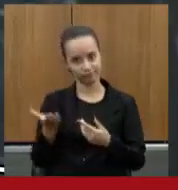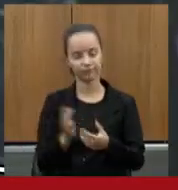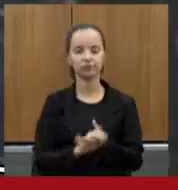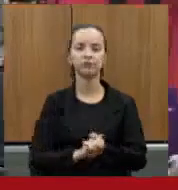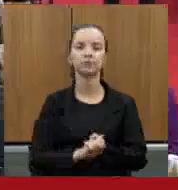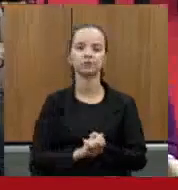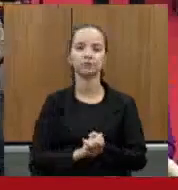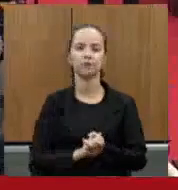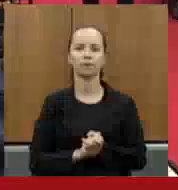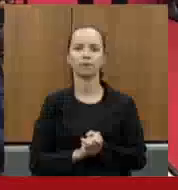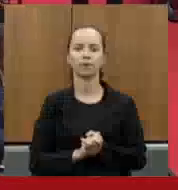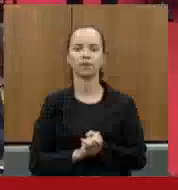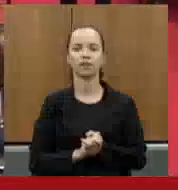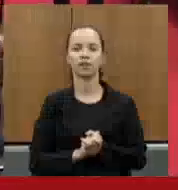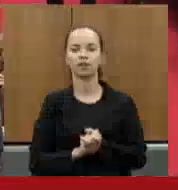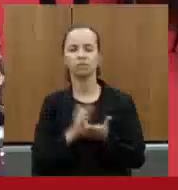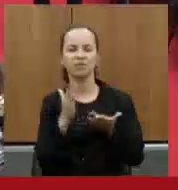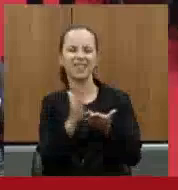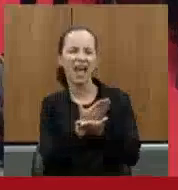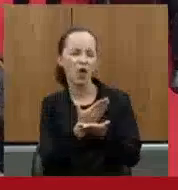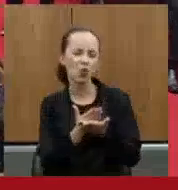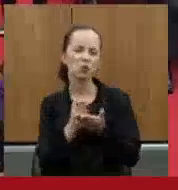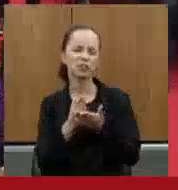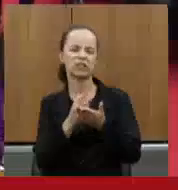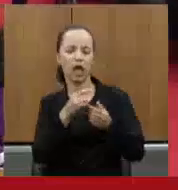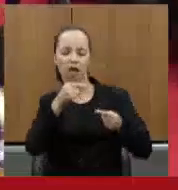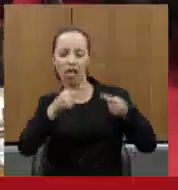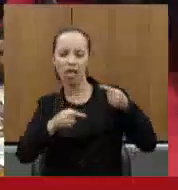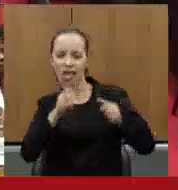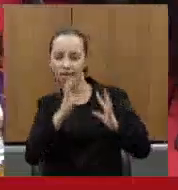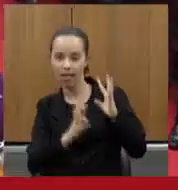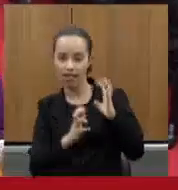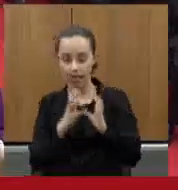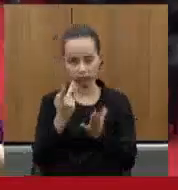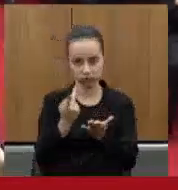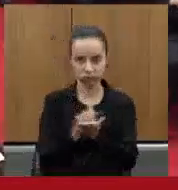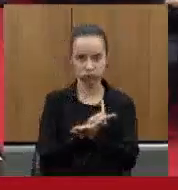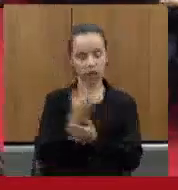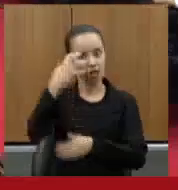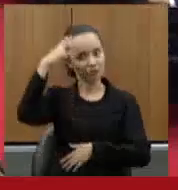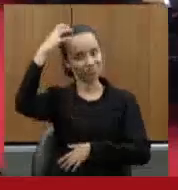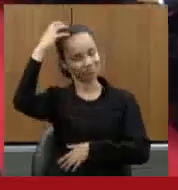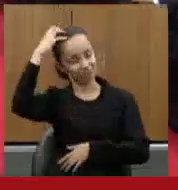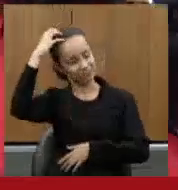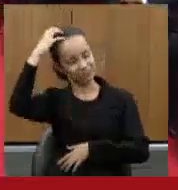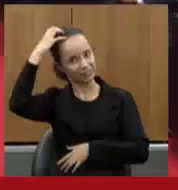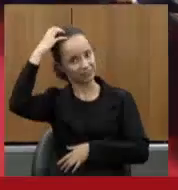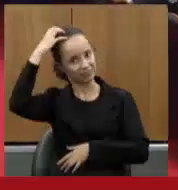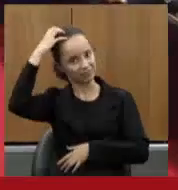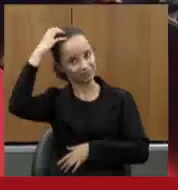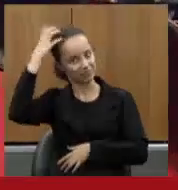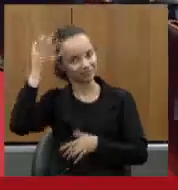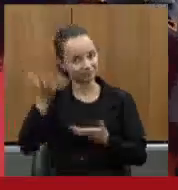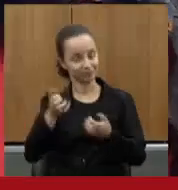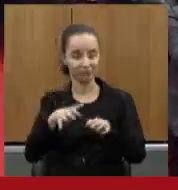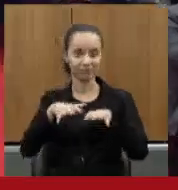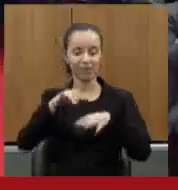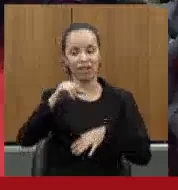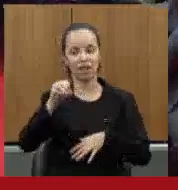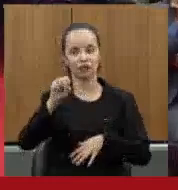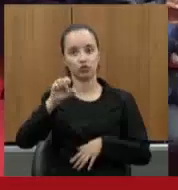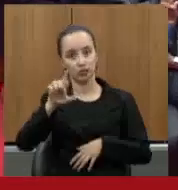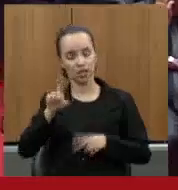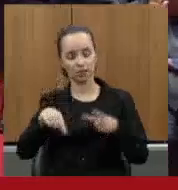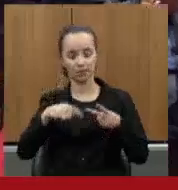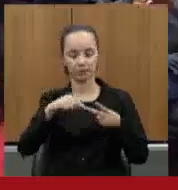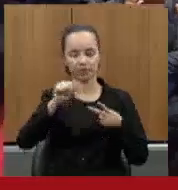E as intrigas palacianas foram se fazendo, e o imperador acabou se indispondo com a Assembleia, e José Bonifácio, Antônio Carlos